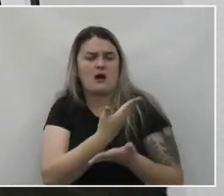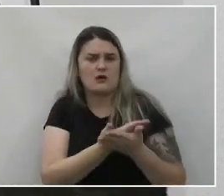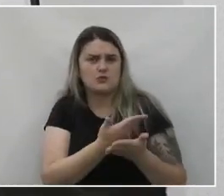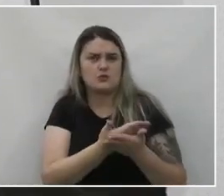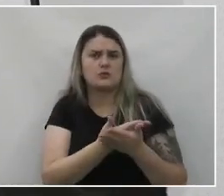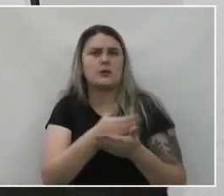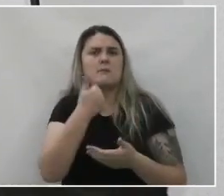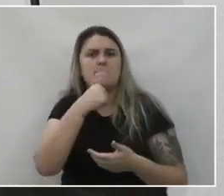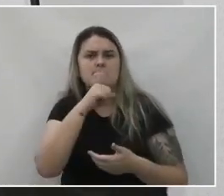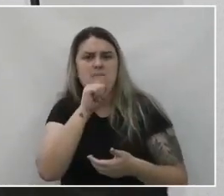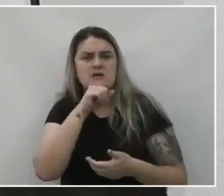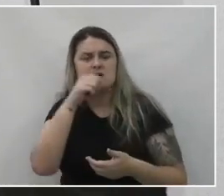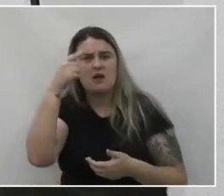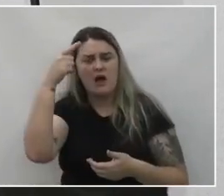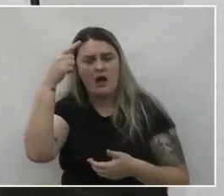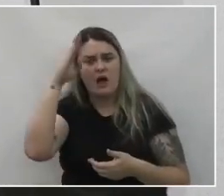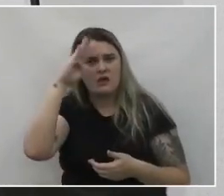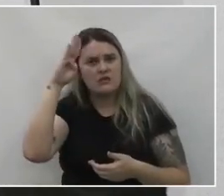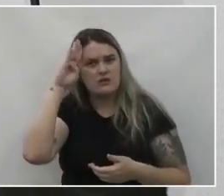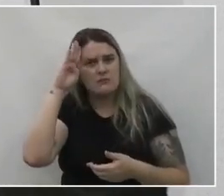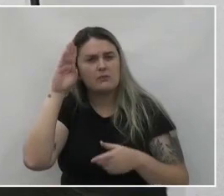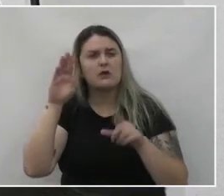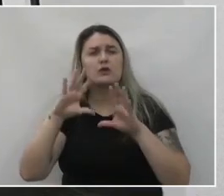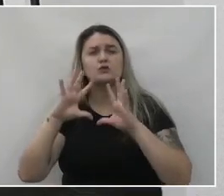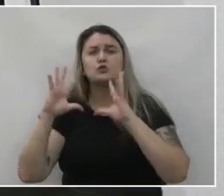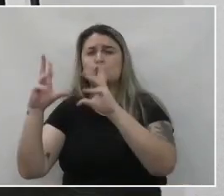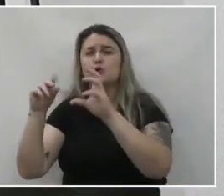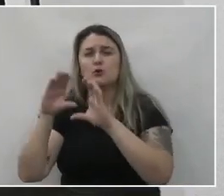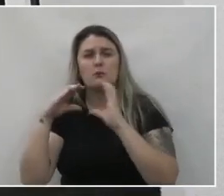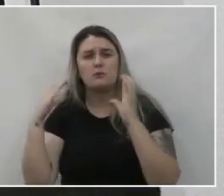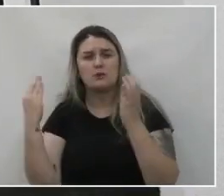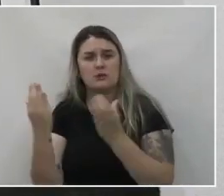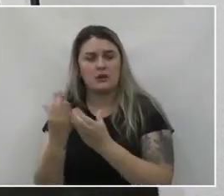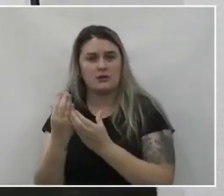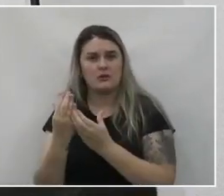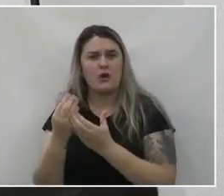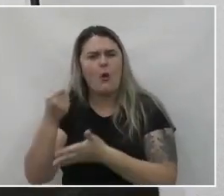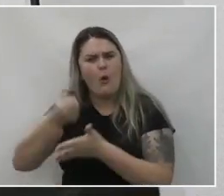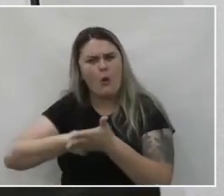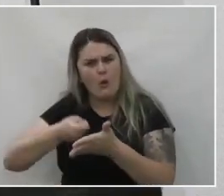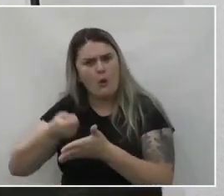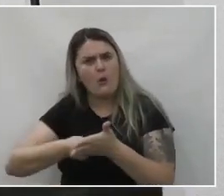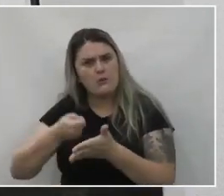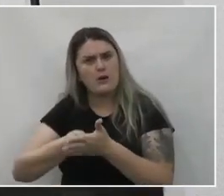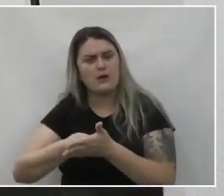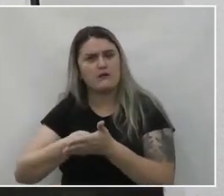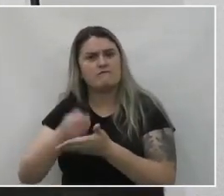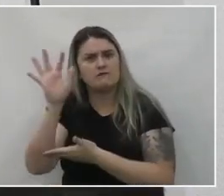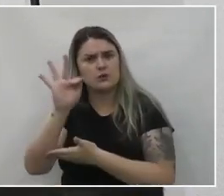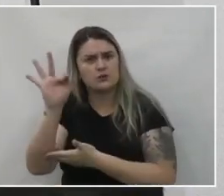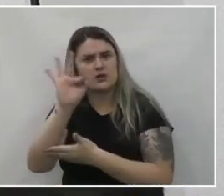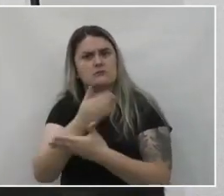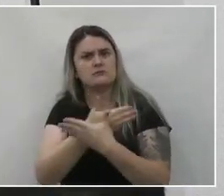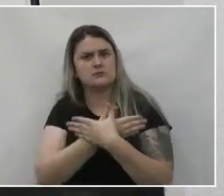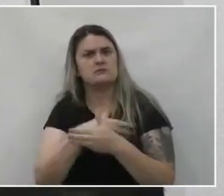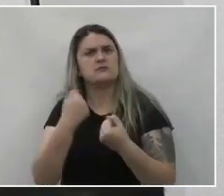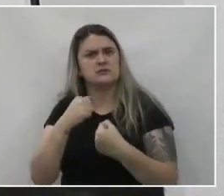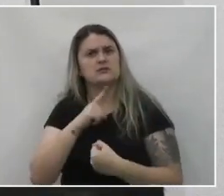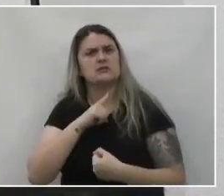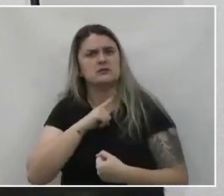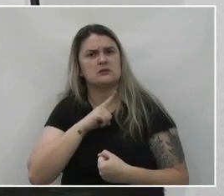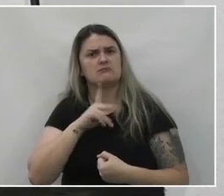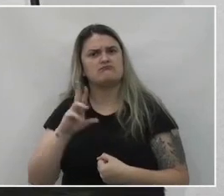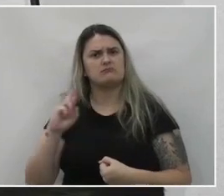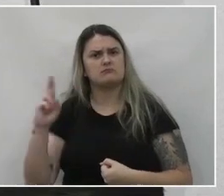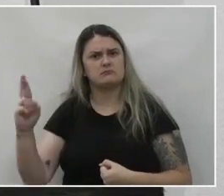das acadêmicas e a comunidade em geral tiveram nesses últimos dias para cobrar uma posição da Uniguaçu. É isso que eu tenho que